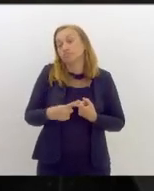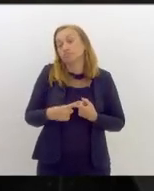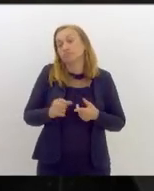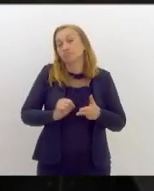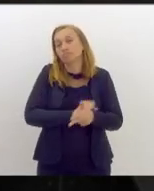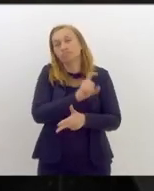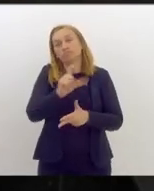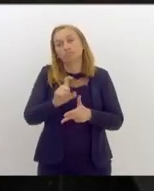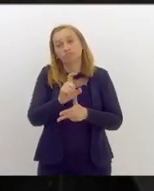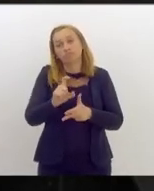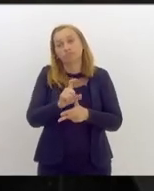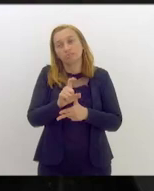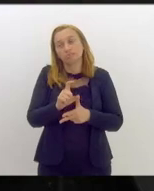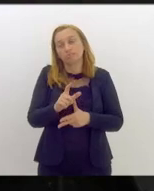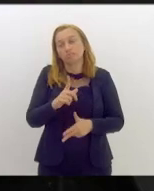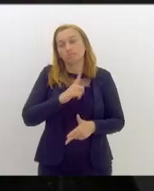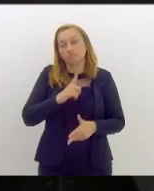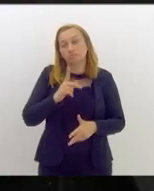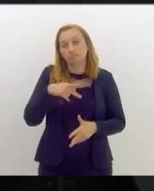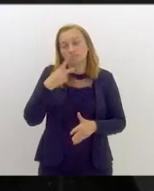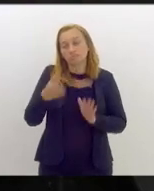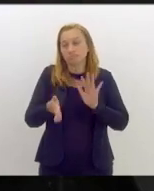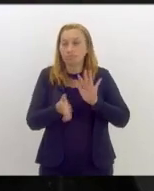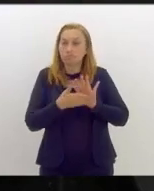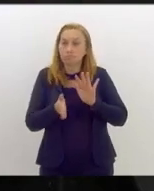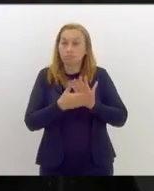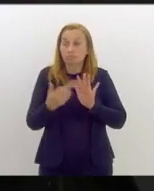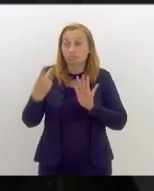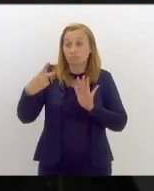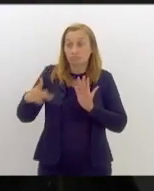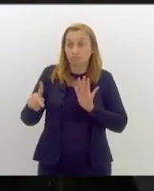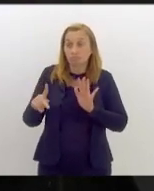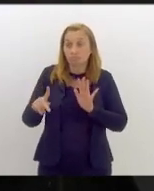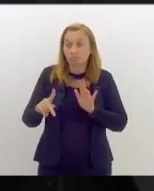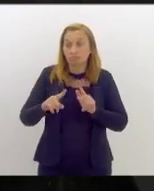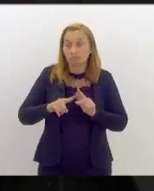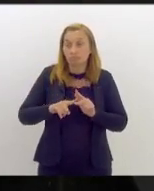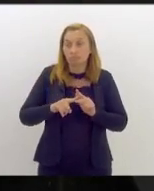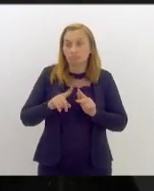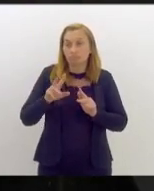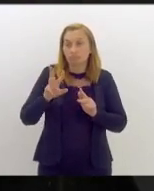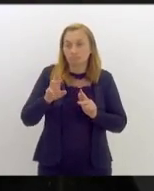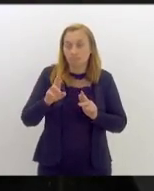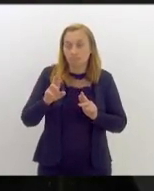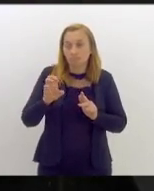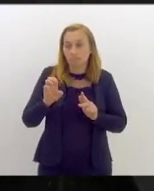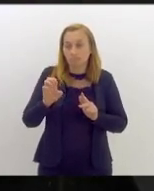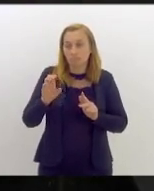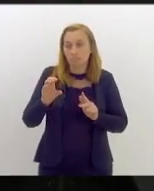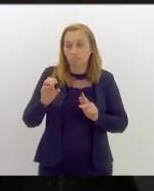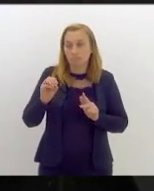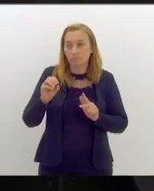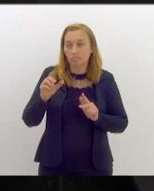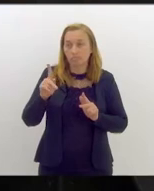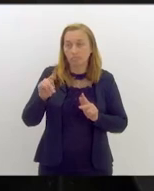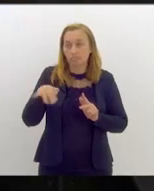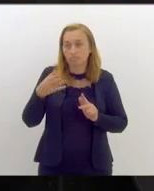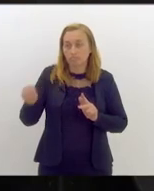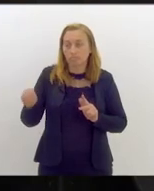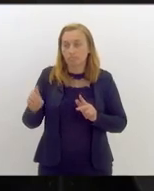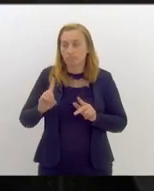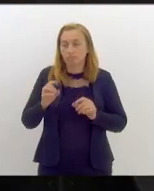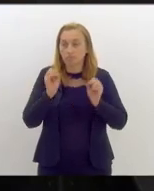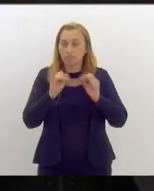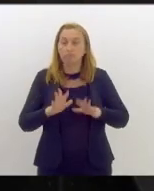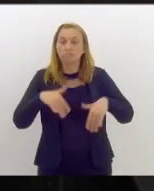Executivo tinha botado na proposta dele a recomposição ali não Explicita Qual foi mas